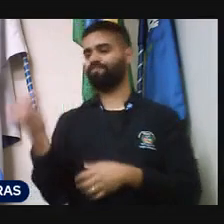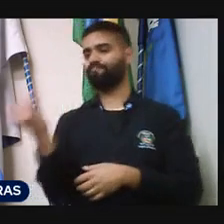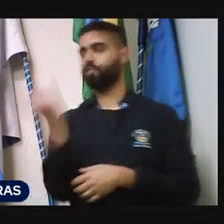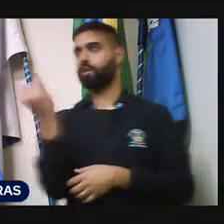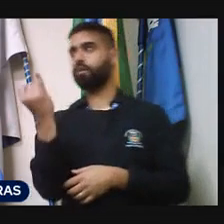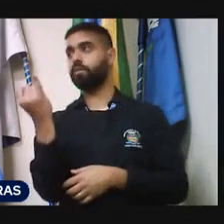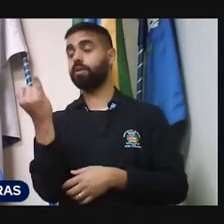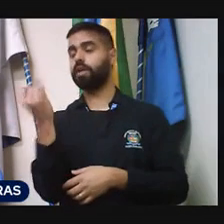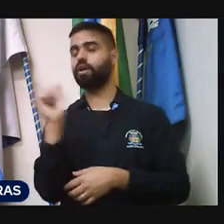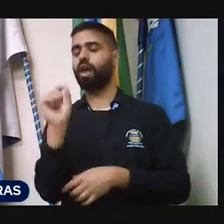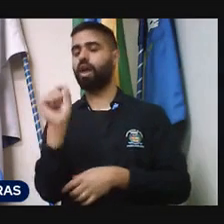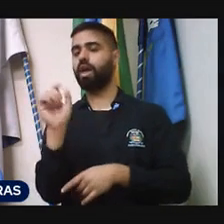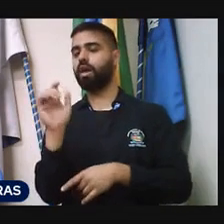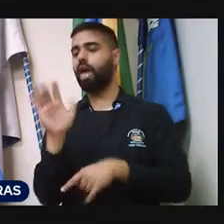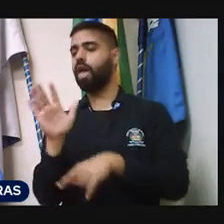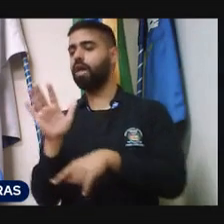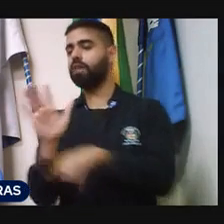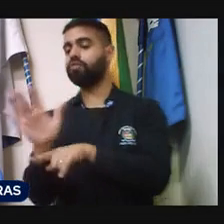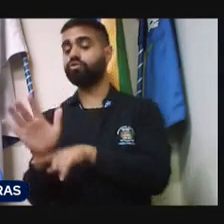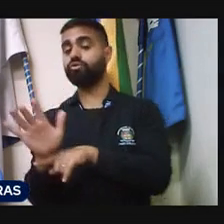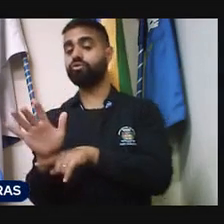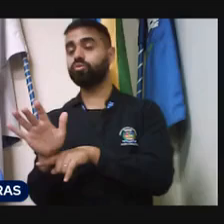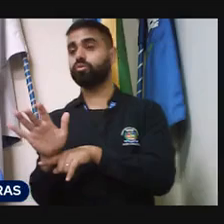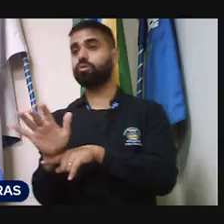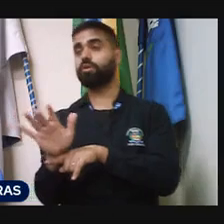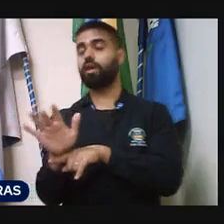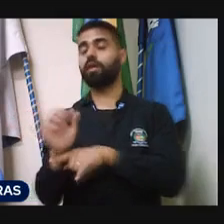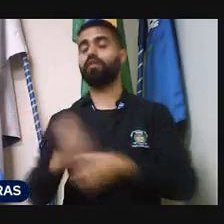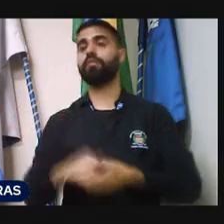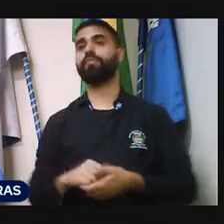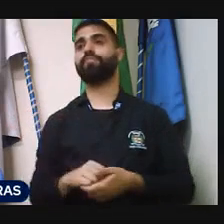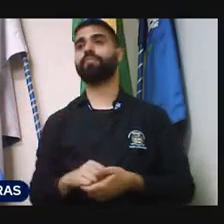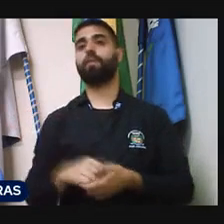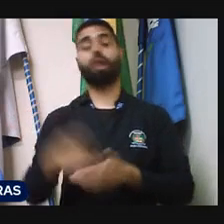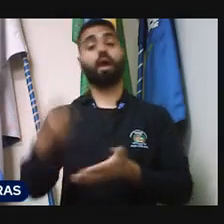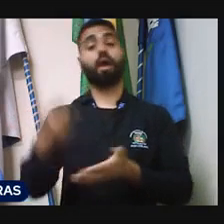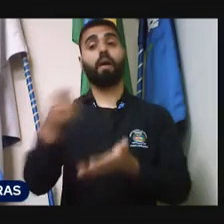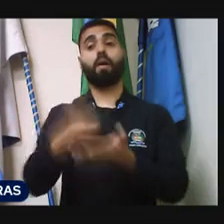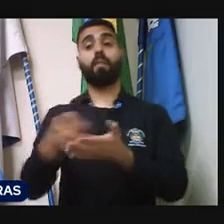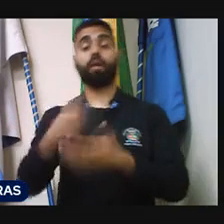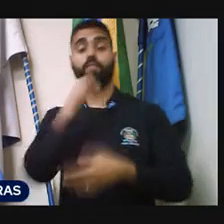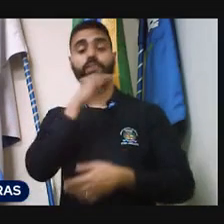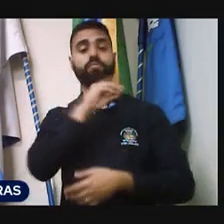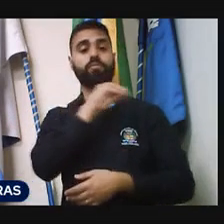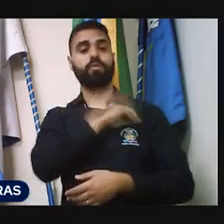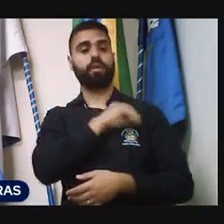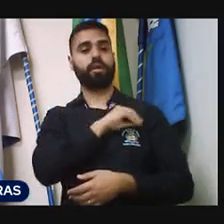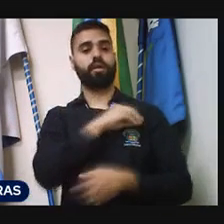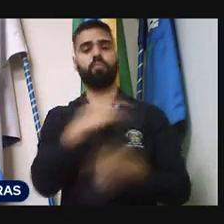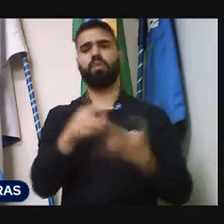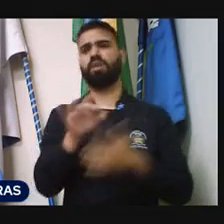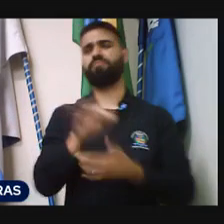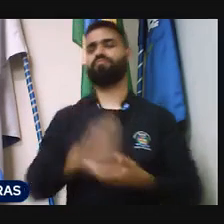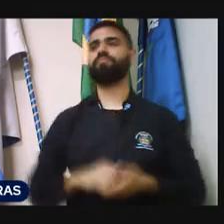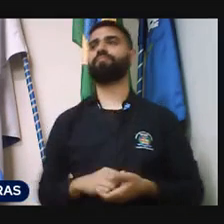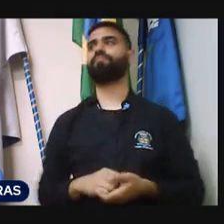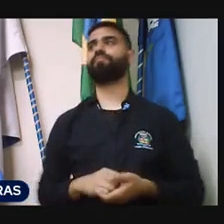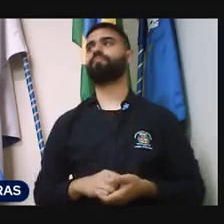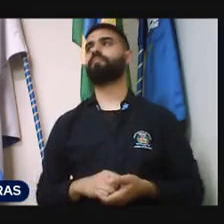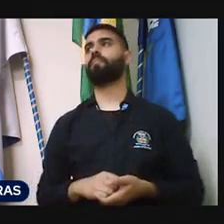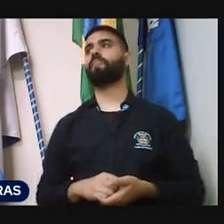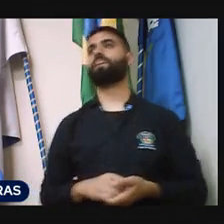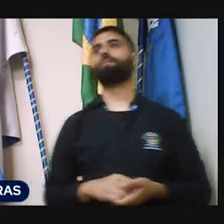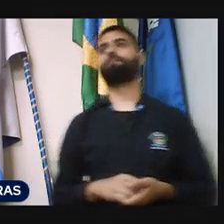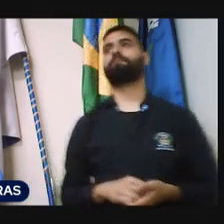verba que da sustentabilidade financeira para pagamento de salário que não adianta um